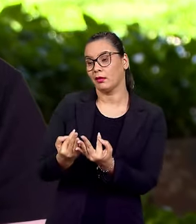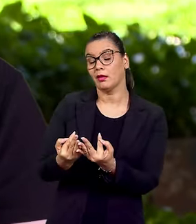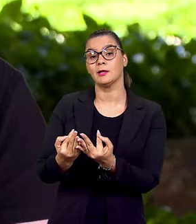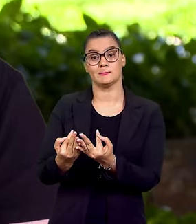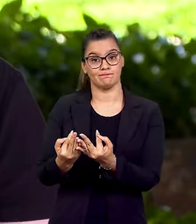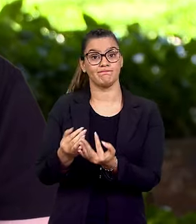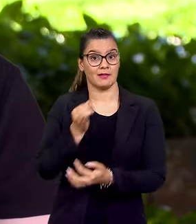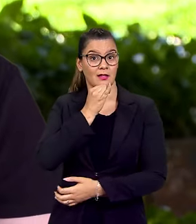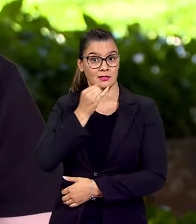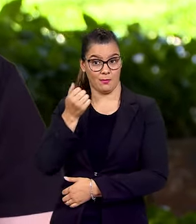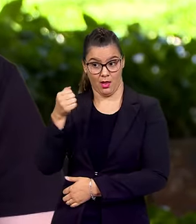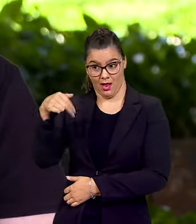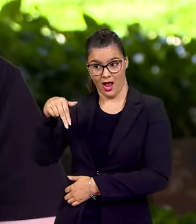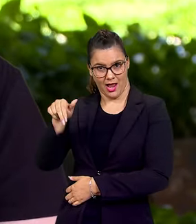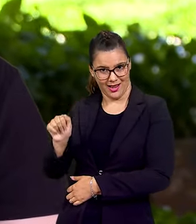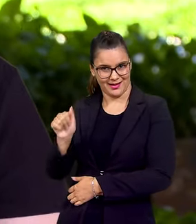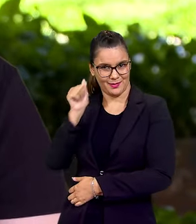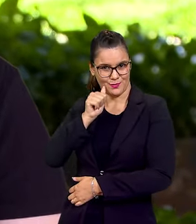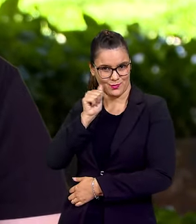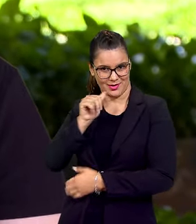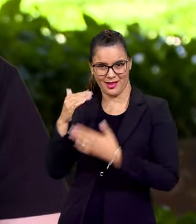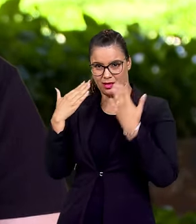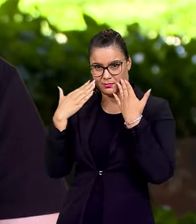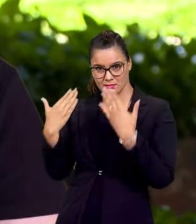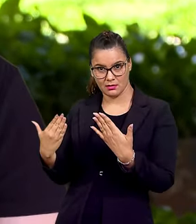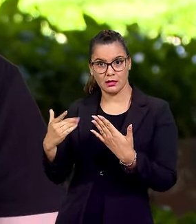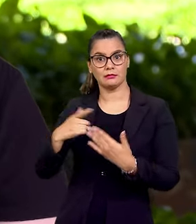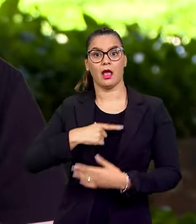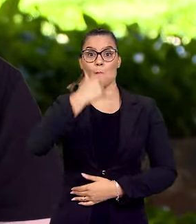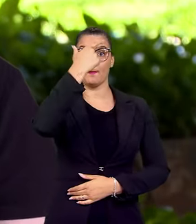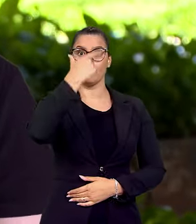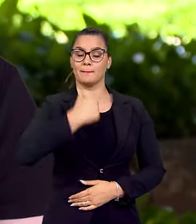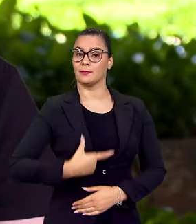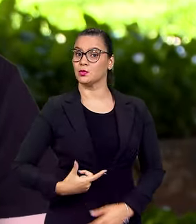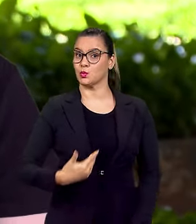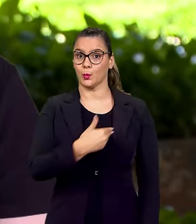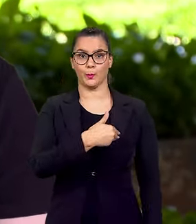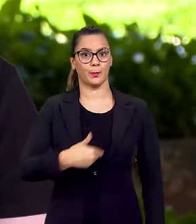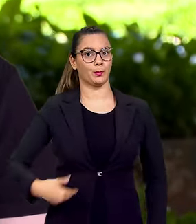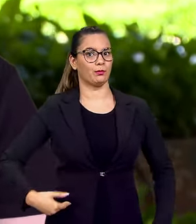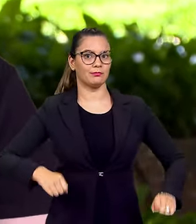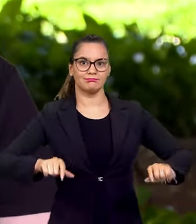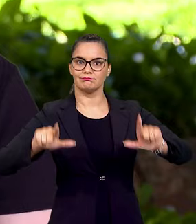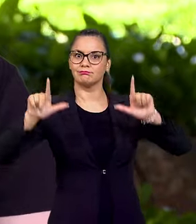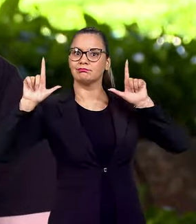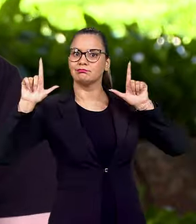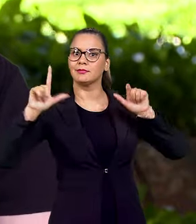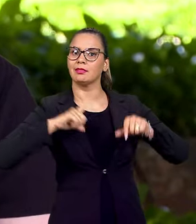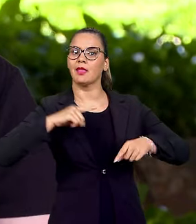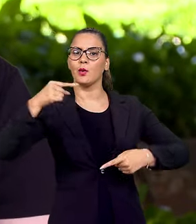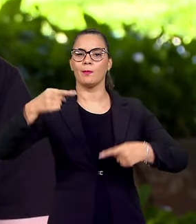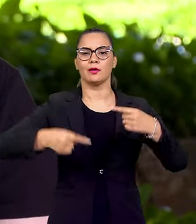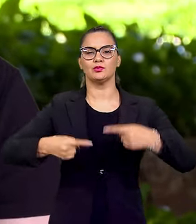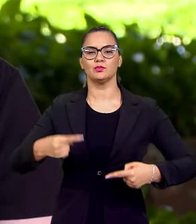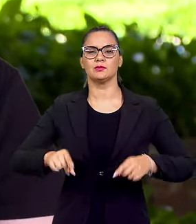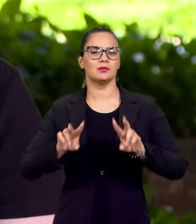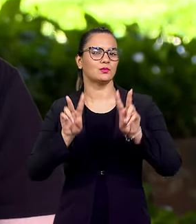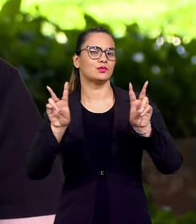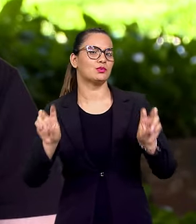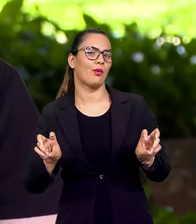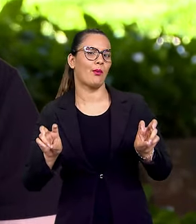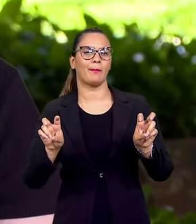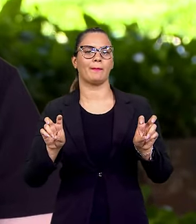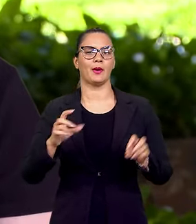envolve família. E no caso da Anna Hickman, envolve uma figura pública, né? Então, temos toda uma discussão